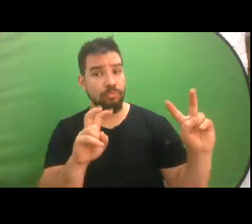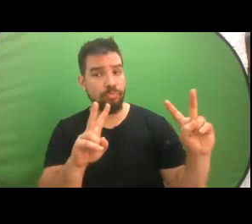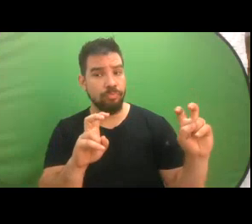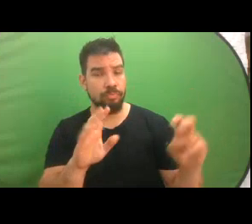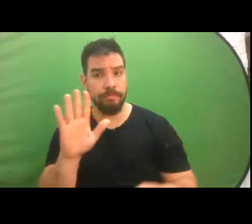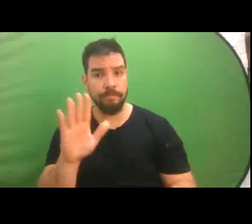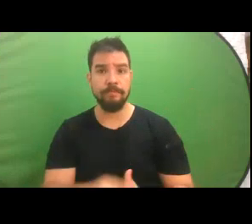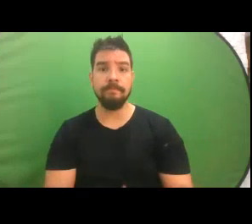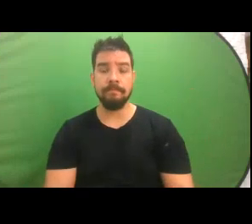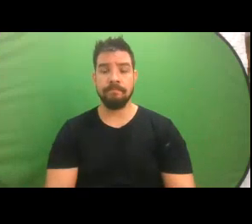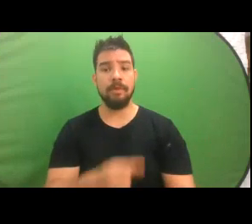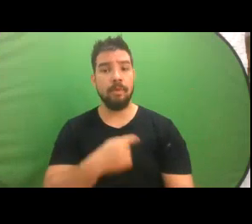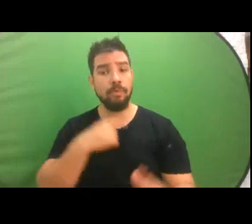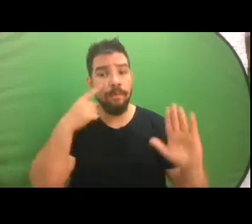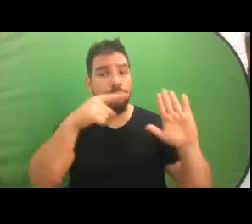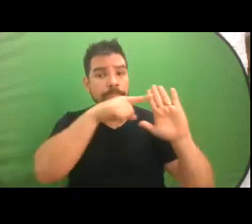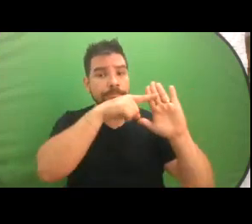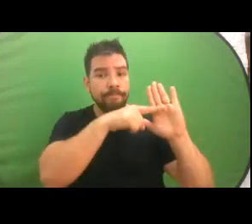Isso, estou olhando aqui.